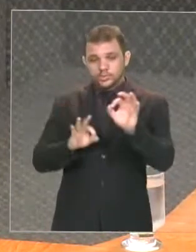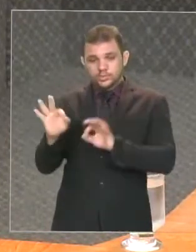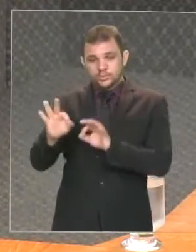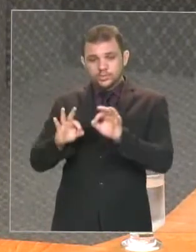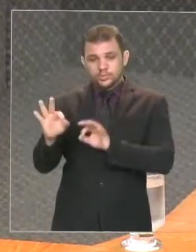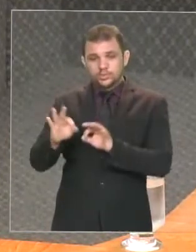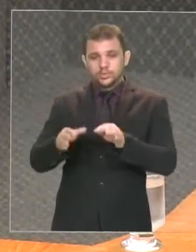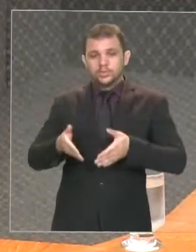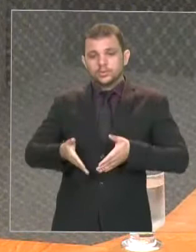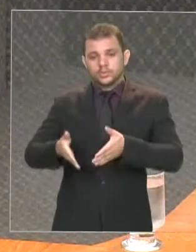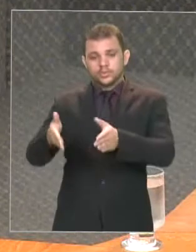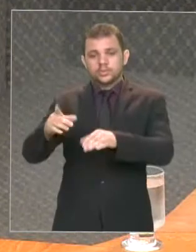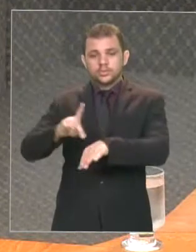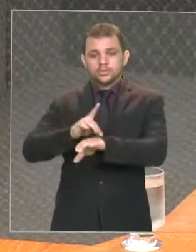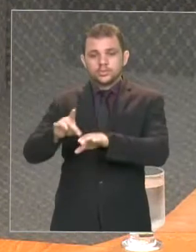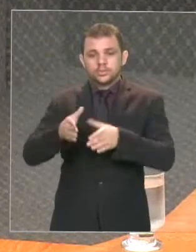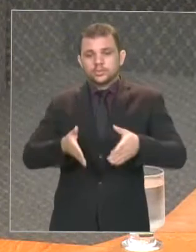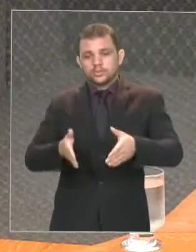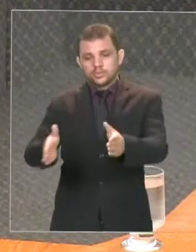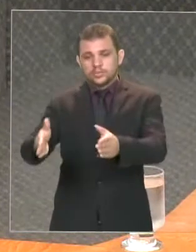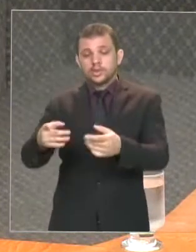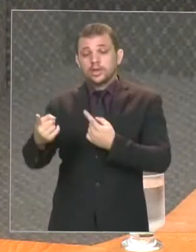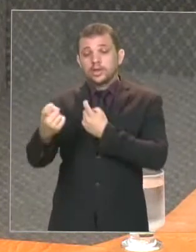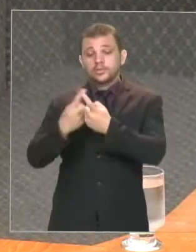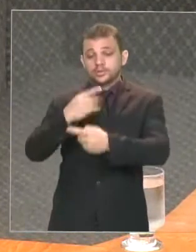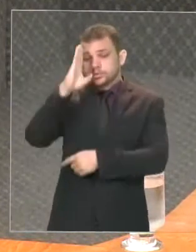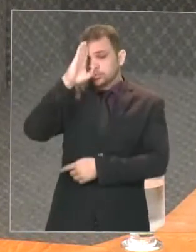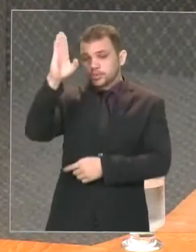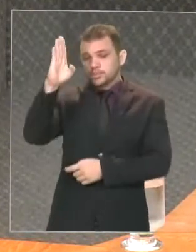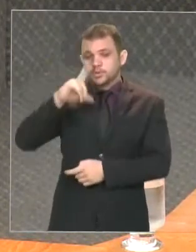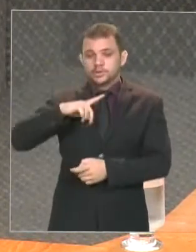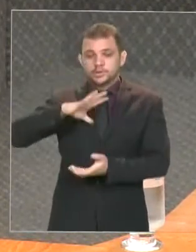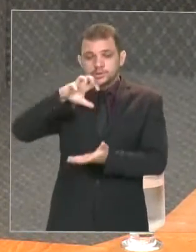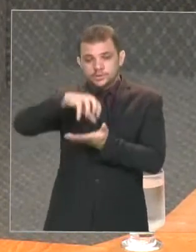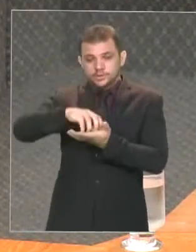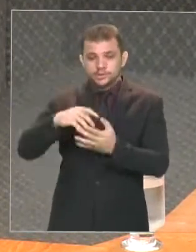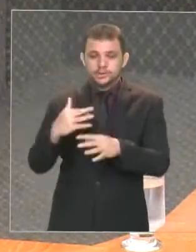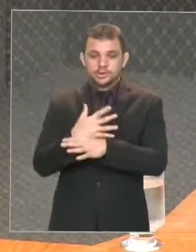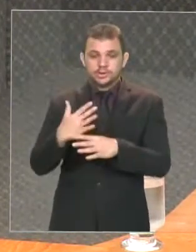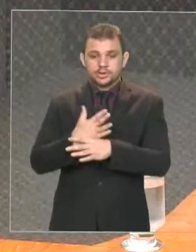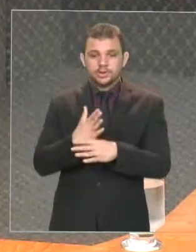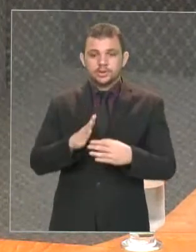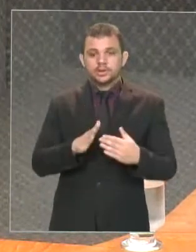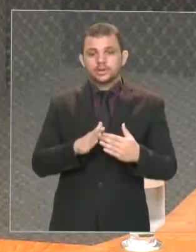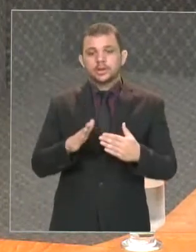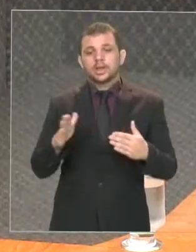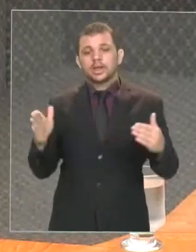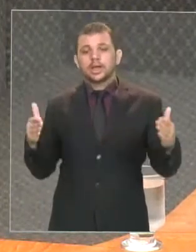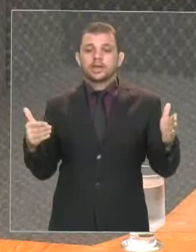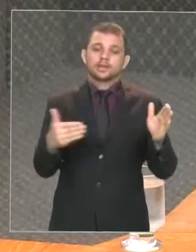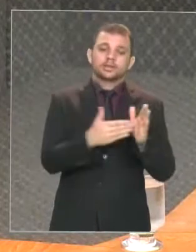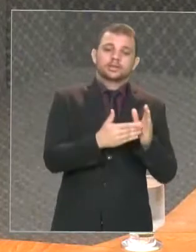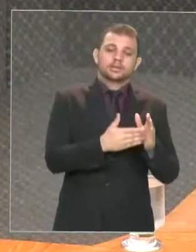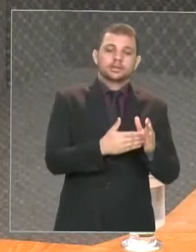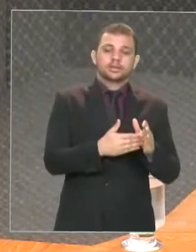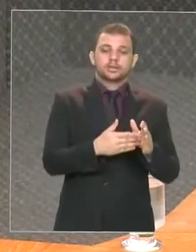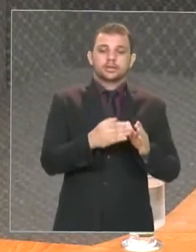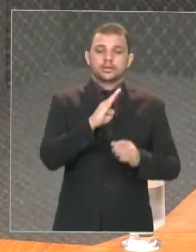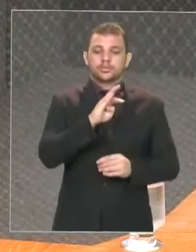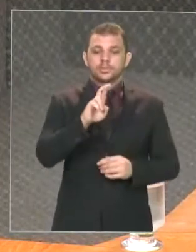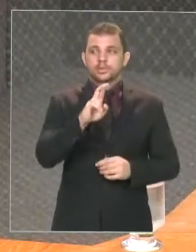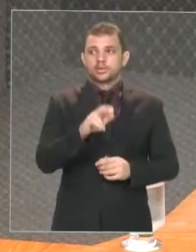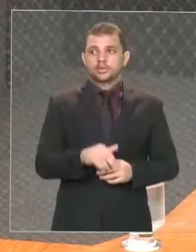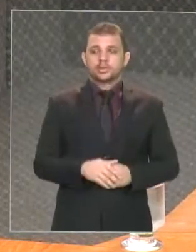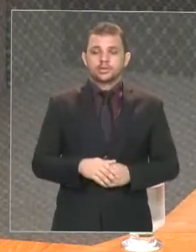das principais avenidas que liga o centro da cidade à margem da BR. É